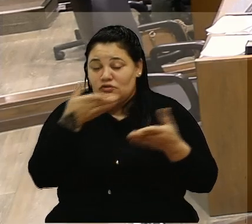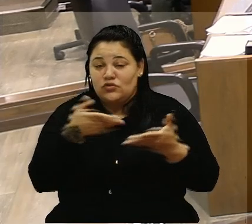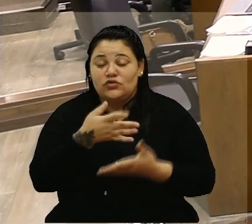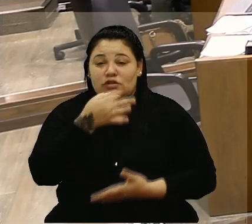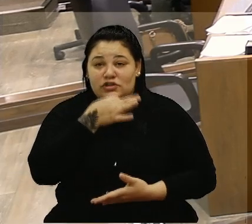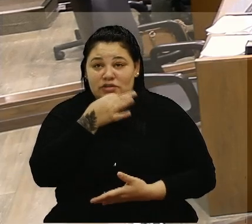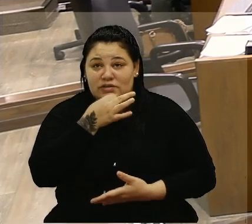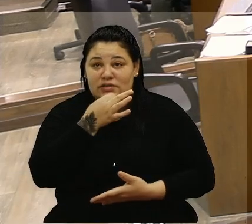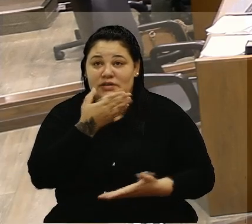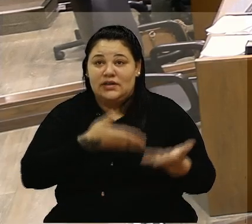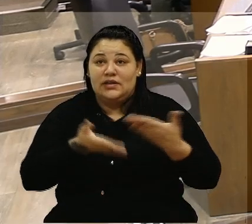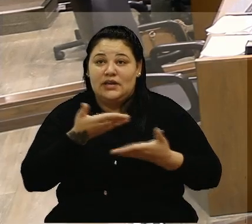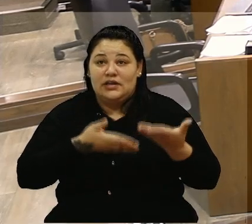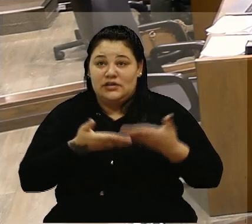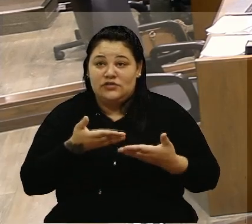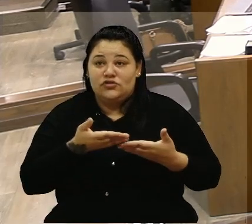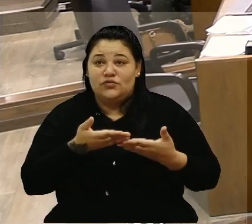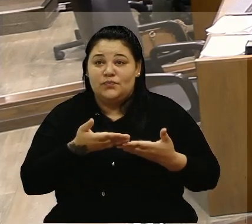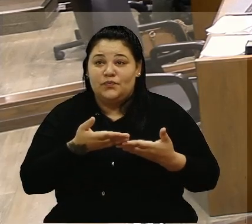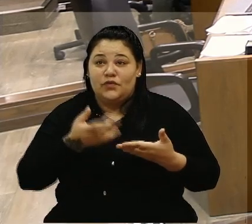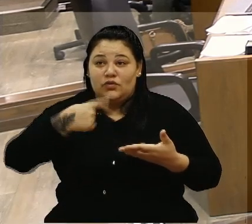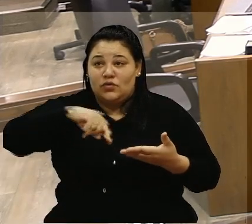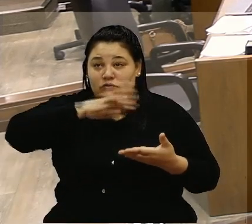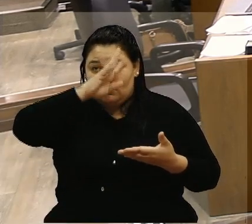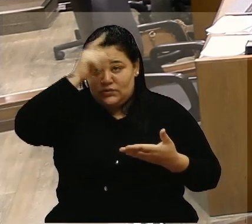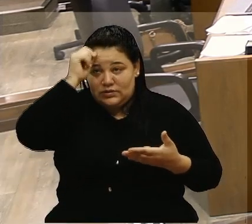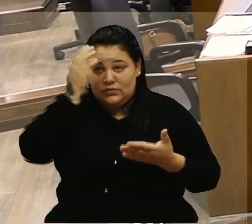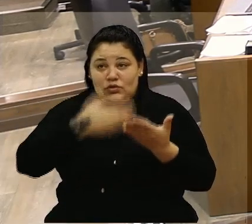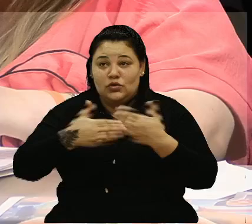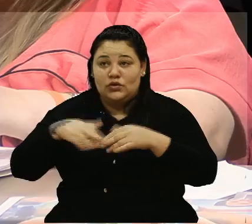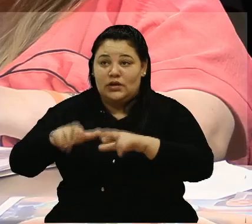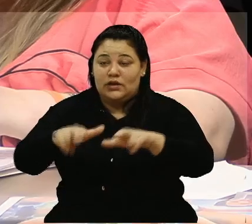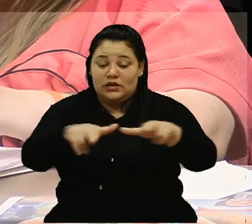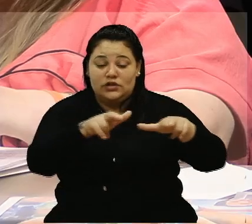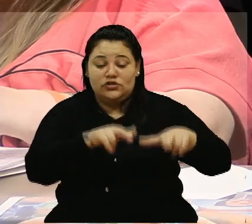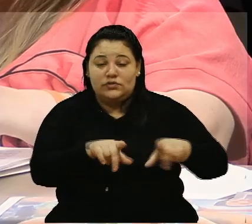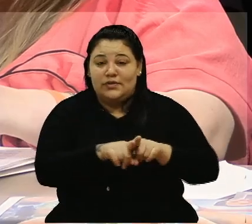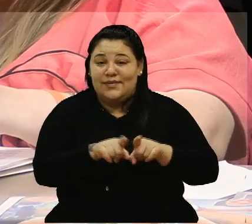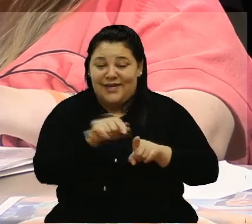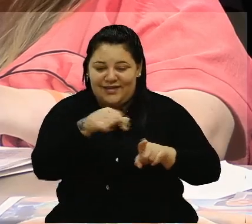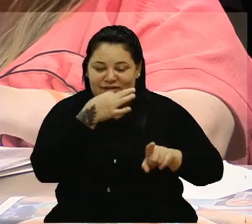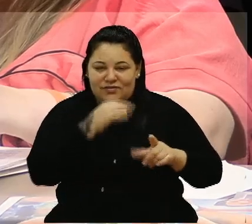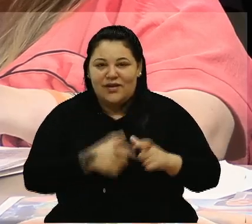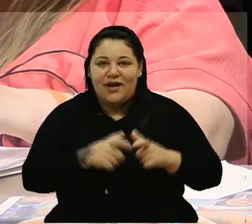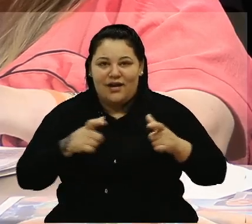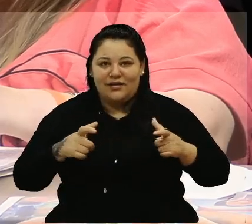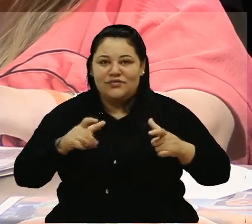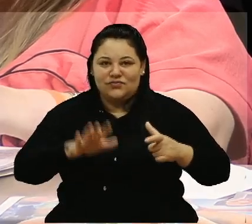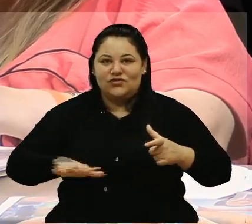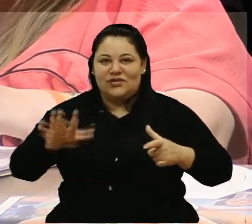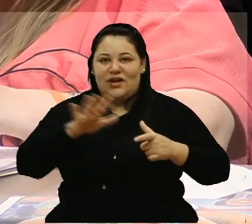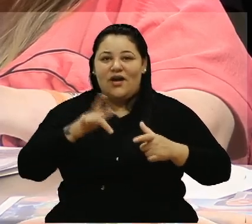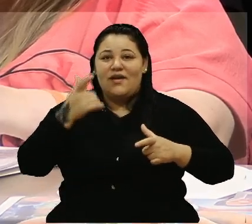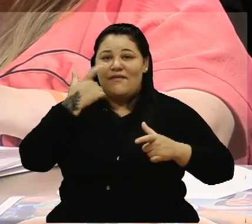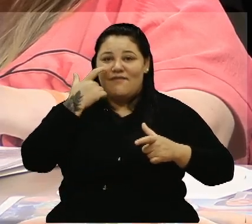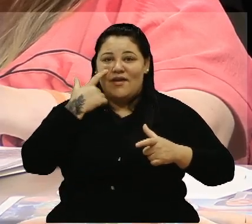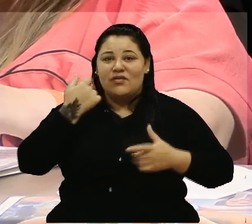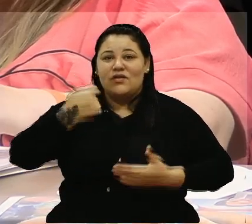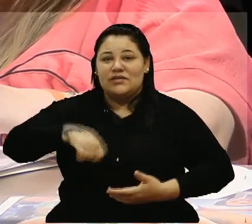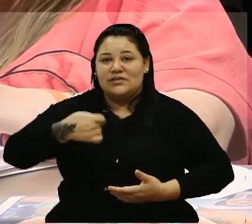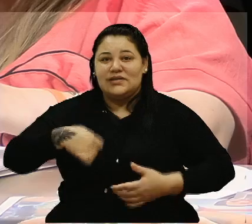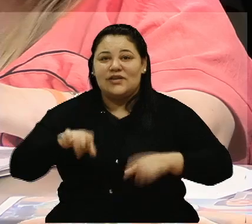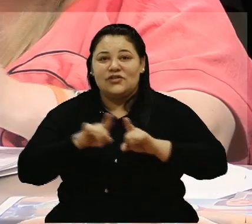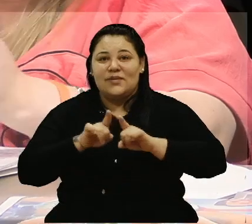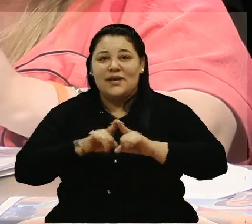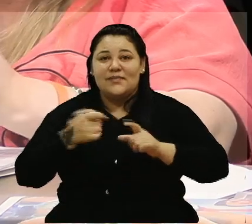atende não somente o nosso município, mas a região, né, dessa macro-região, e vendo essa necessidade de